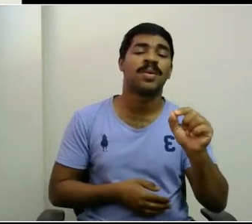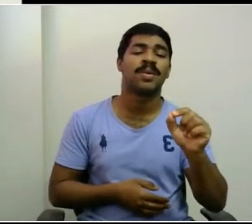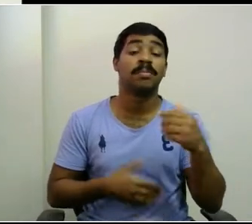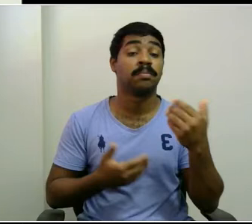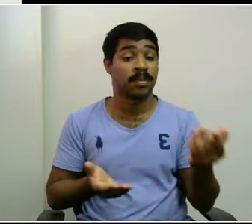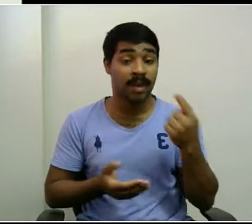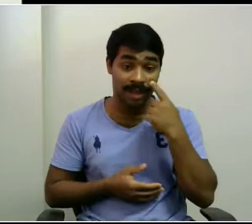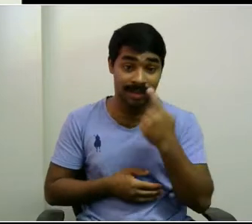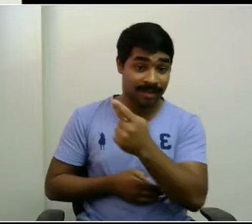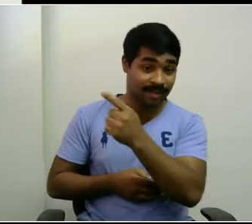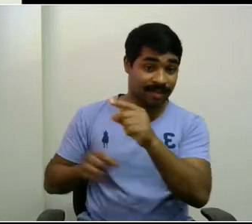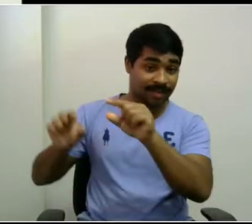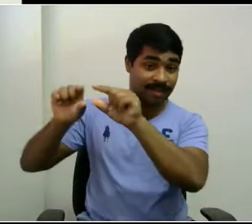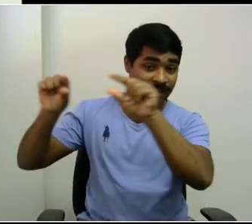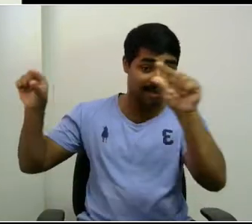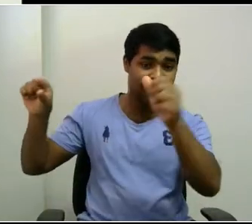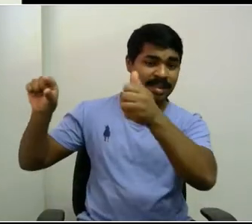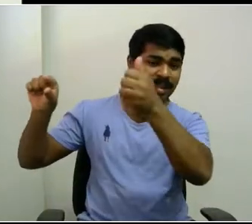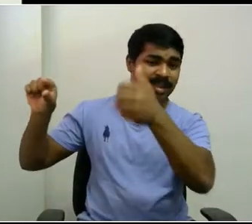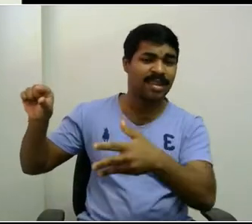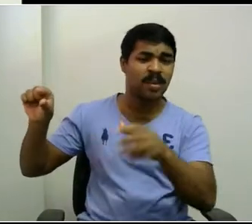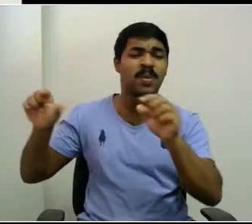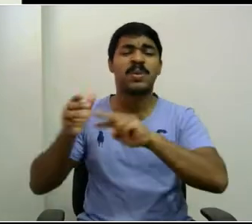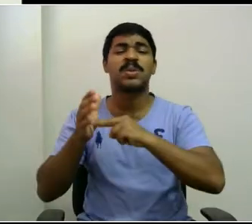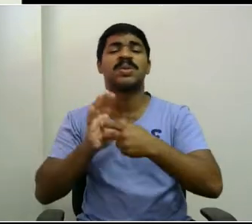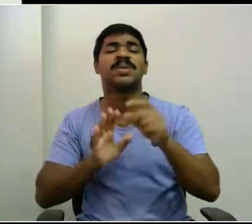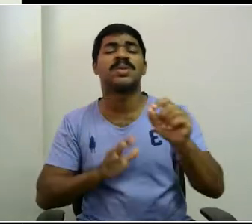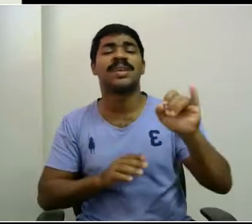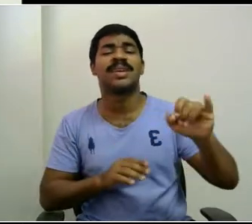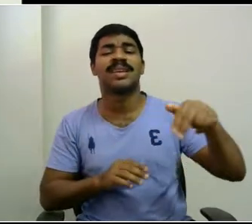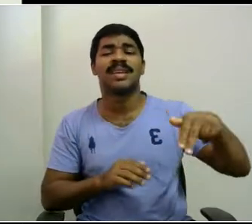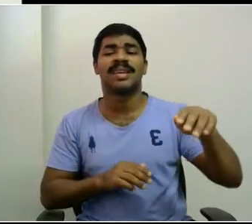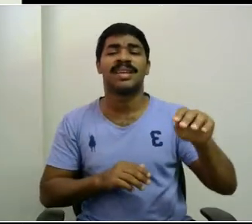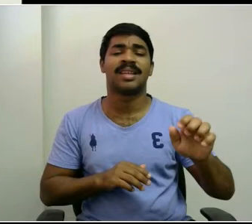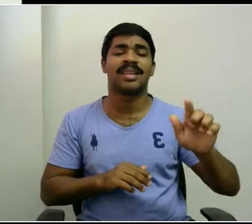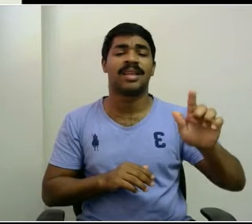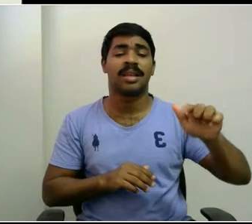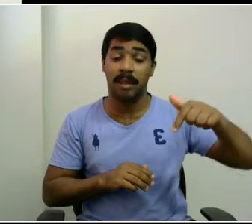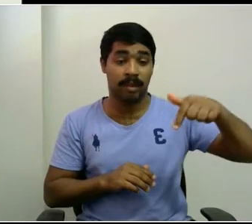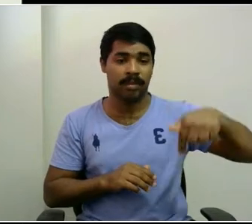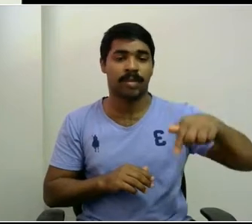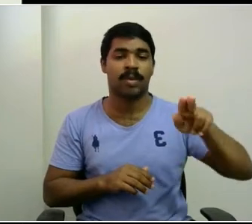começarmos pela definição que vai nos informar o que é uma inequação. Definição geral.